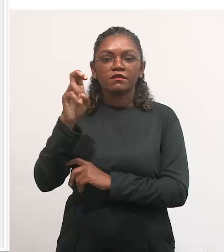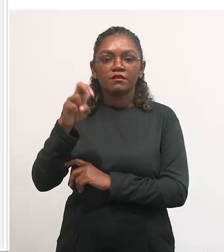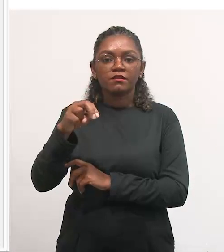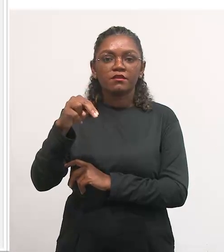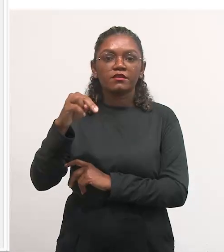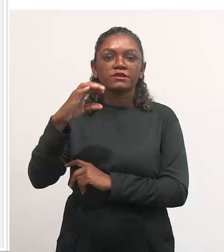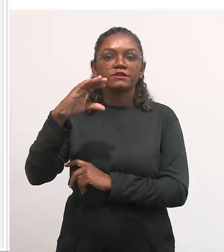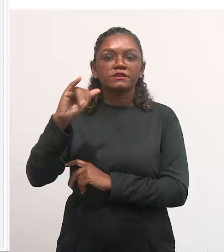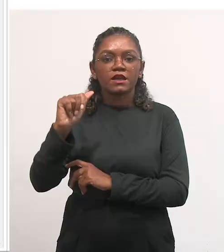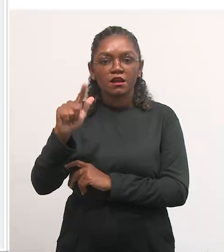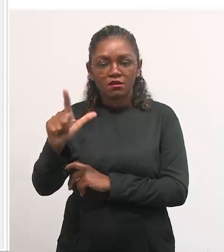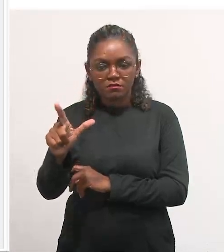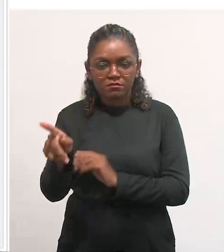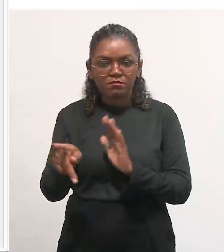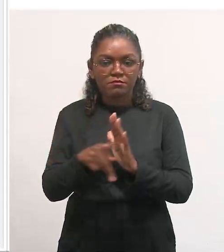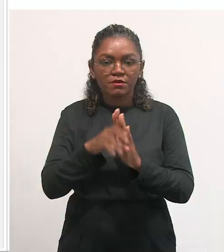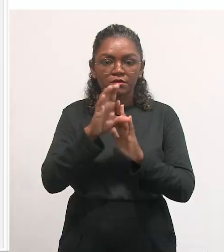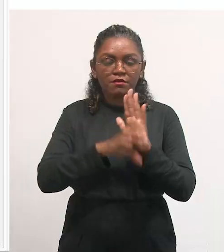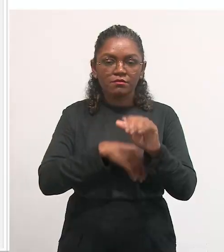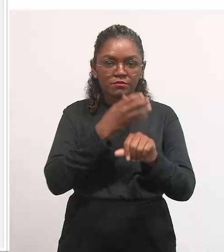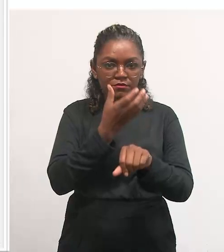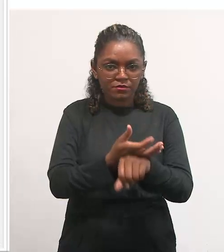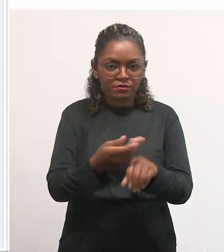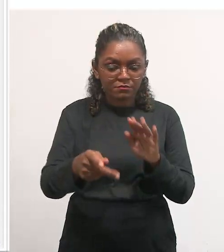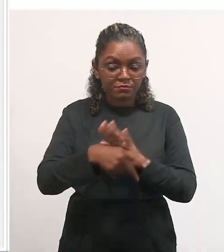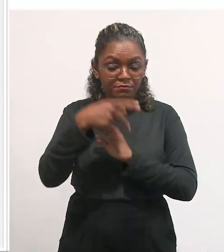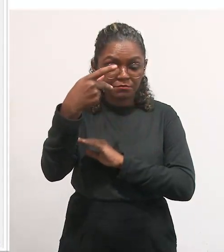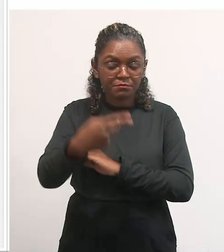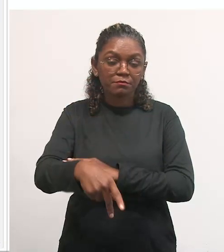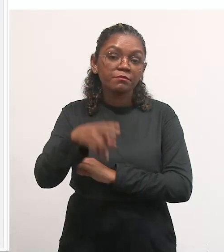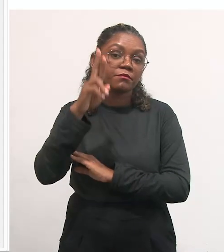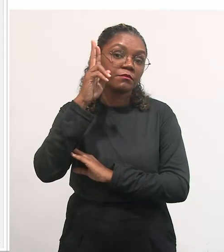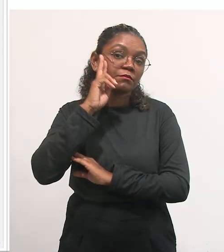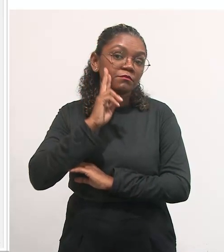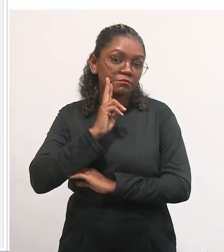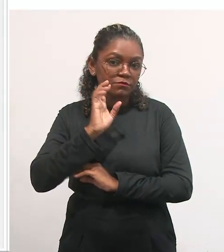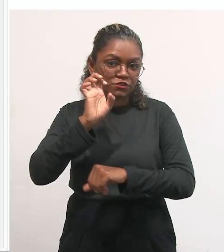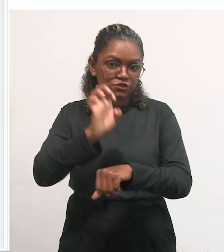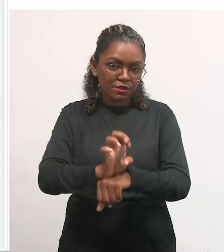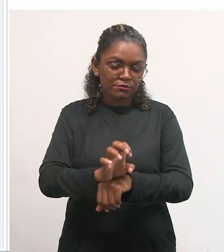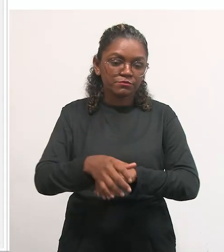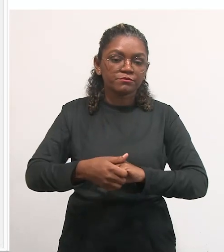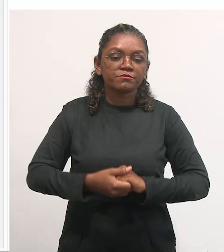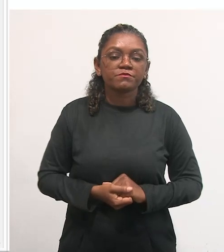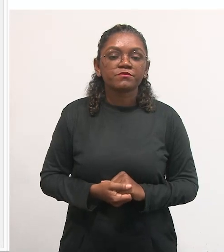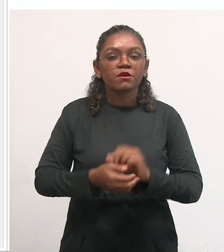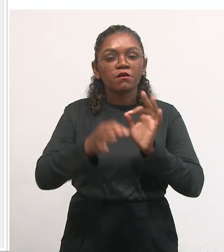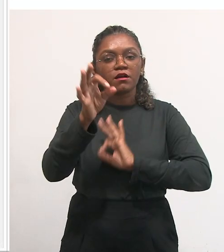ensino fundamental e vai trazer essa organização